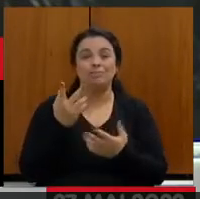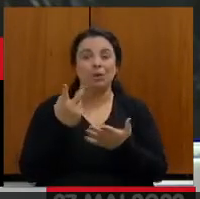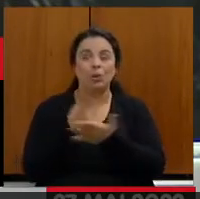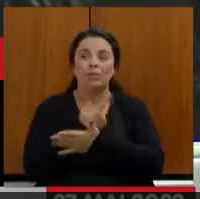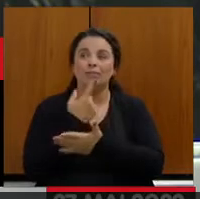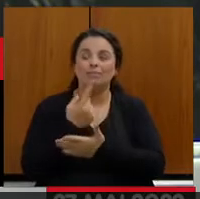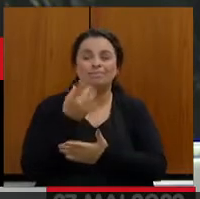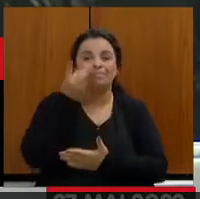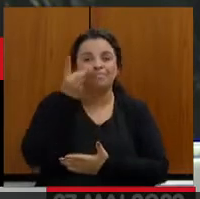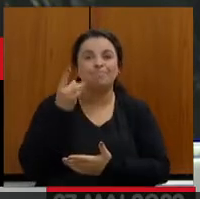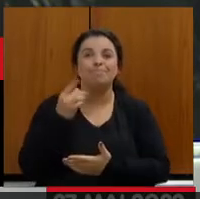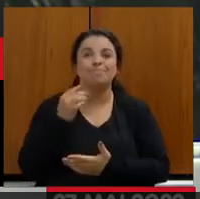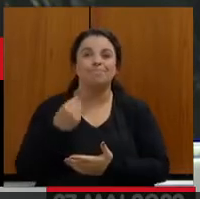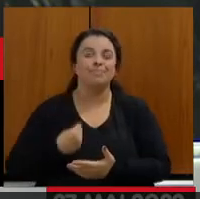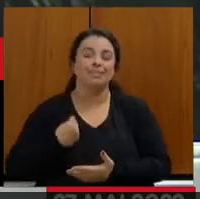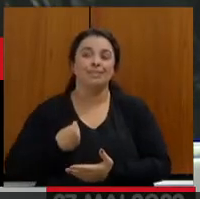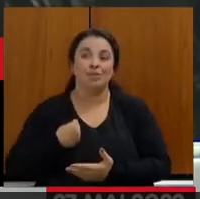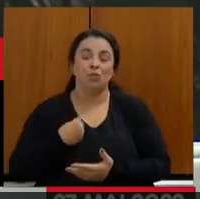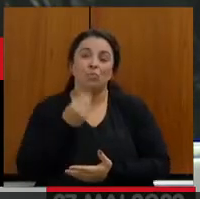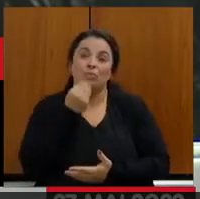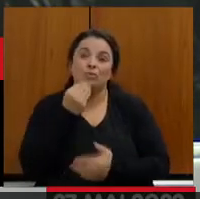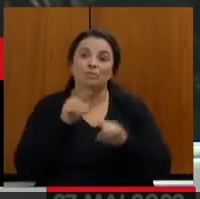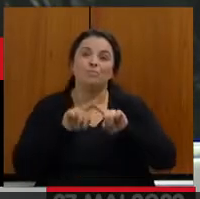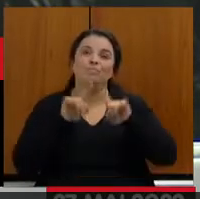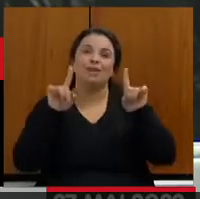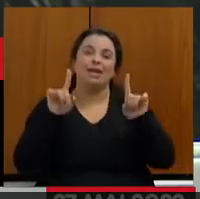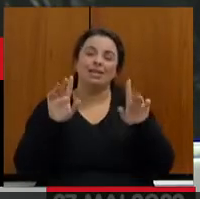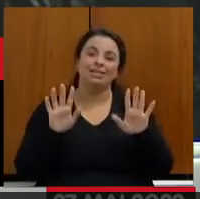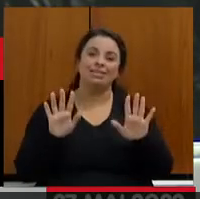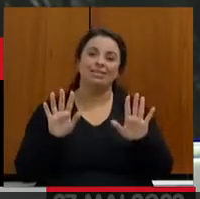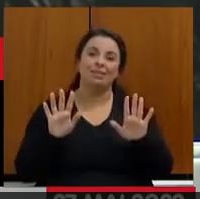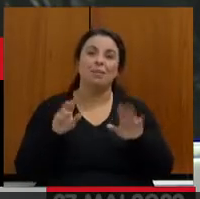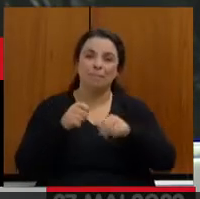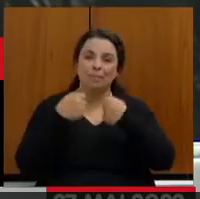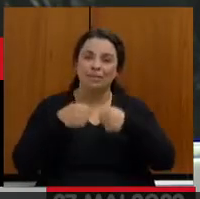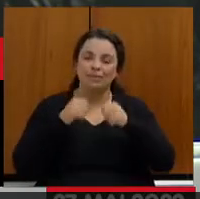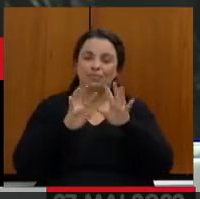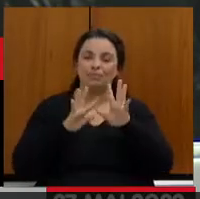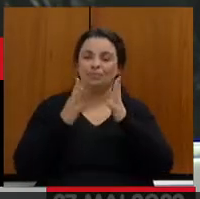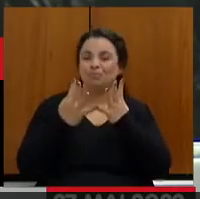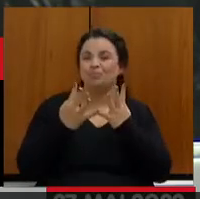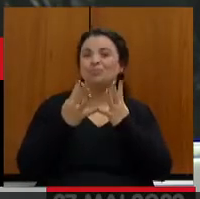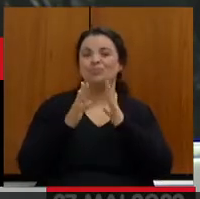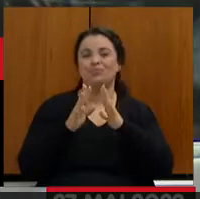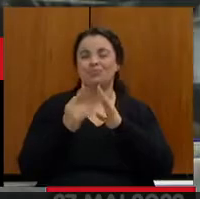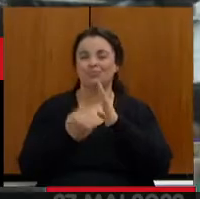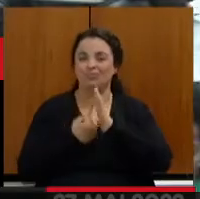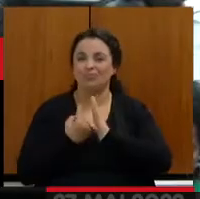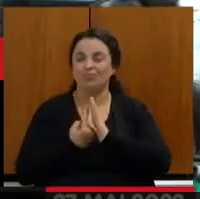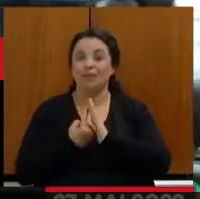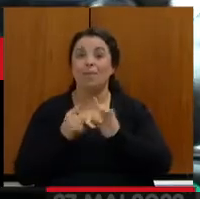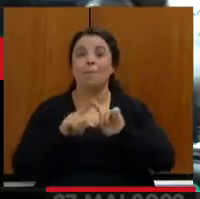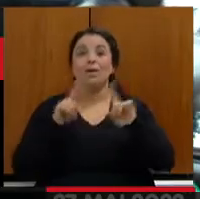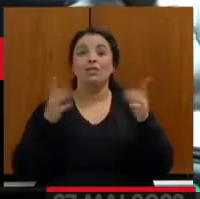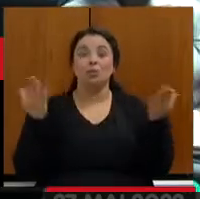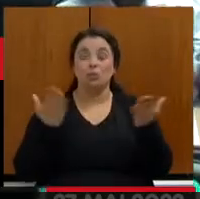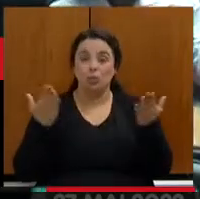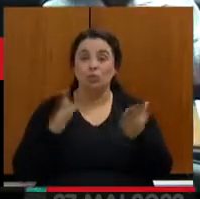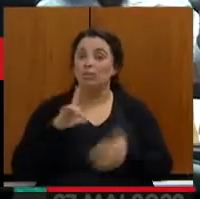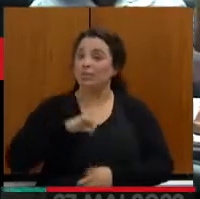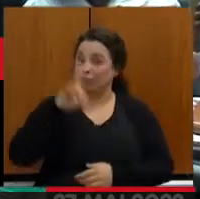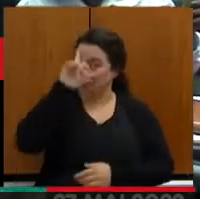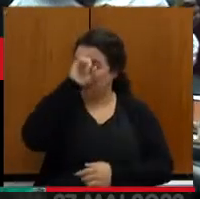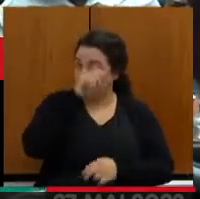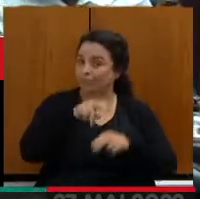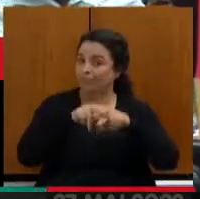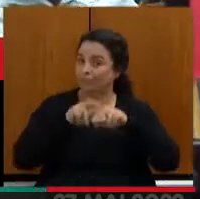nossas feiras e hoje mesmo enfrentando as dificuldades impostas pela pandemia nós estamos aqui e eu